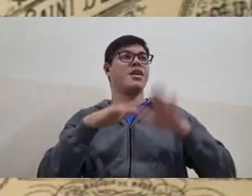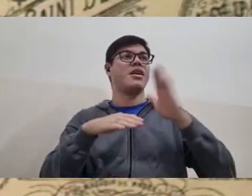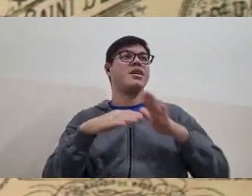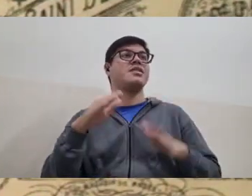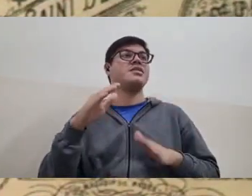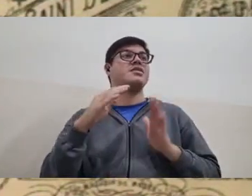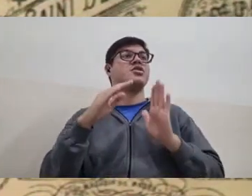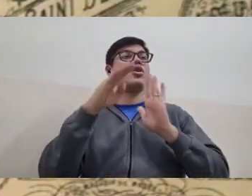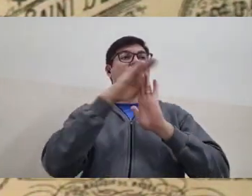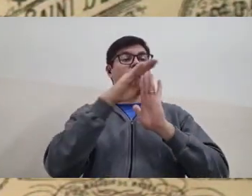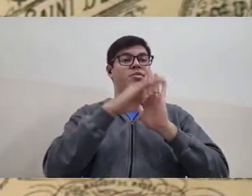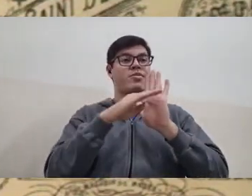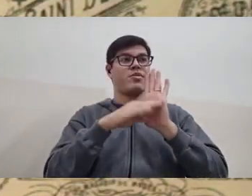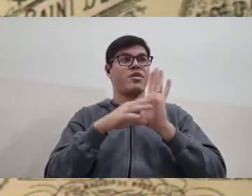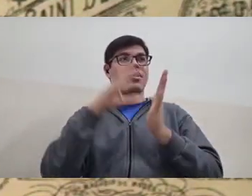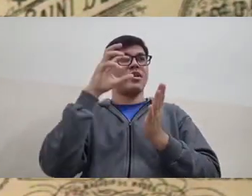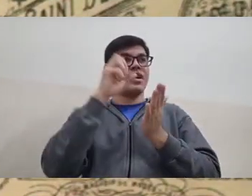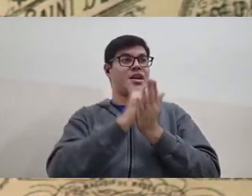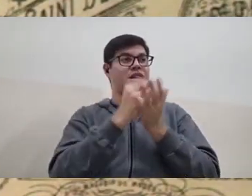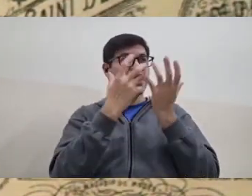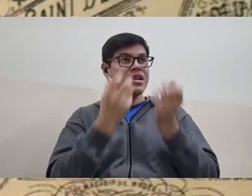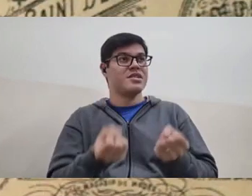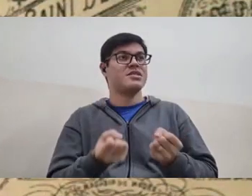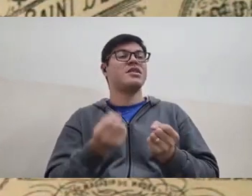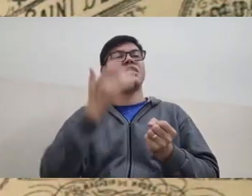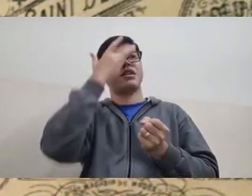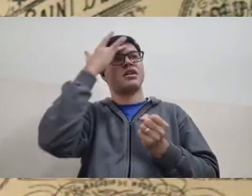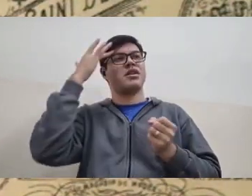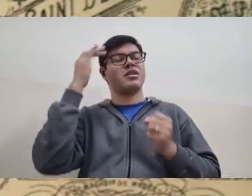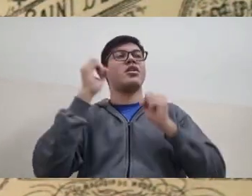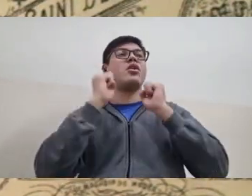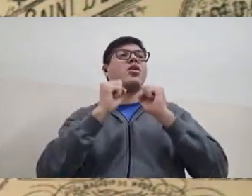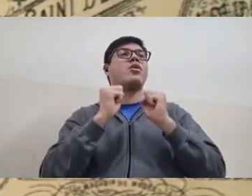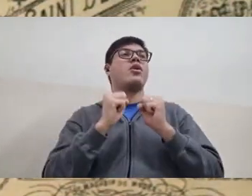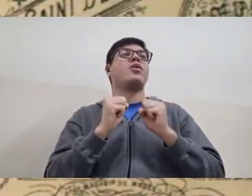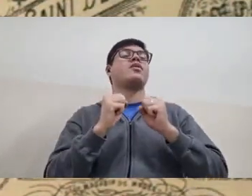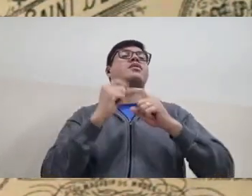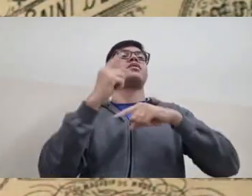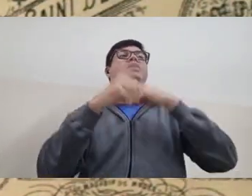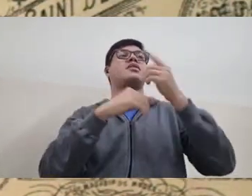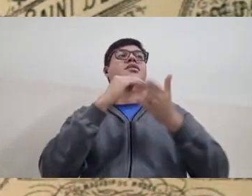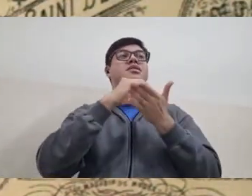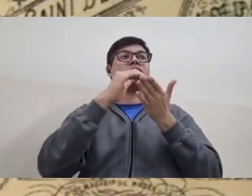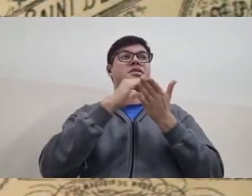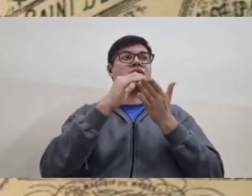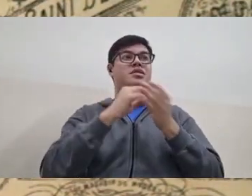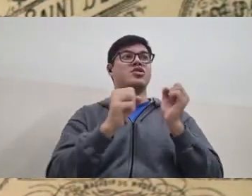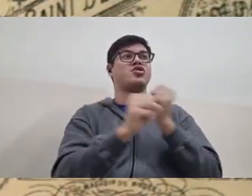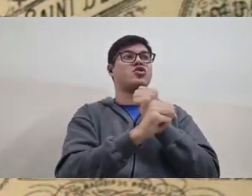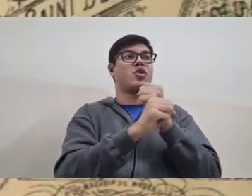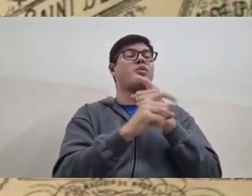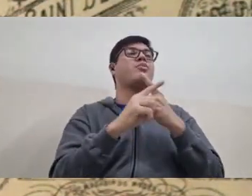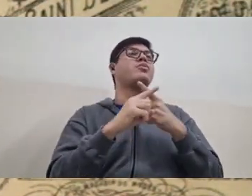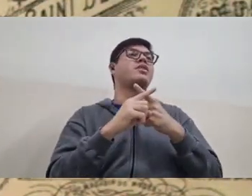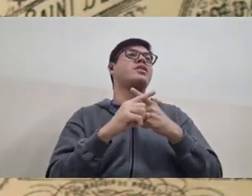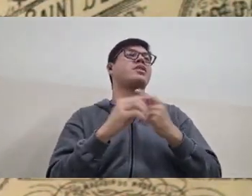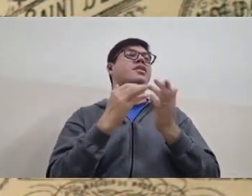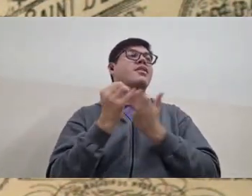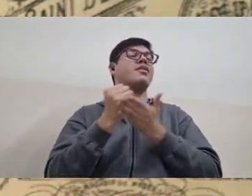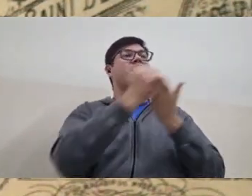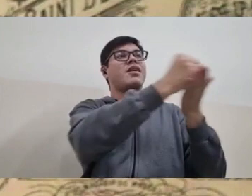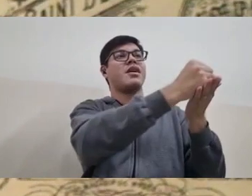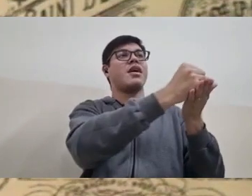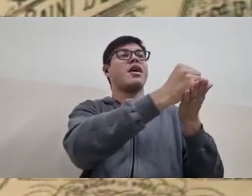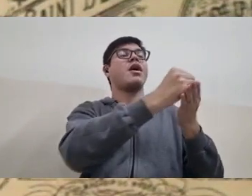protocolo via ganha-tempo, que é o usual, esse protocolo vai para a Secretaria de Obras. Por quê? A Secretaria de